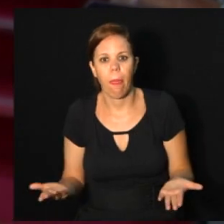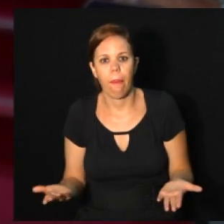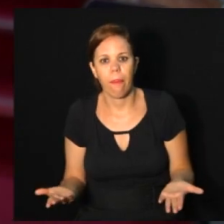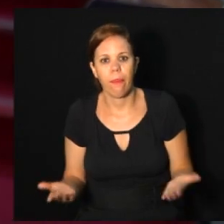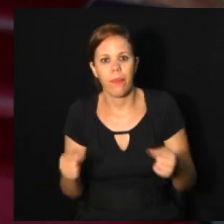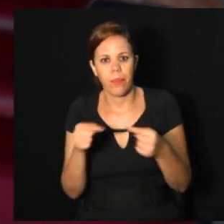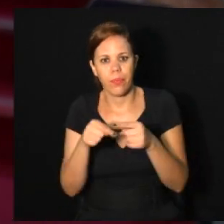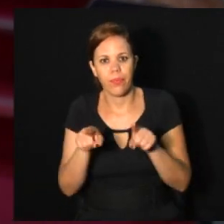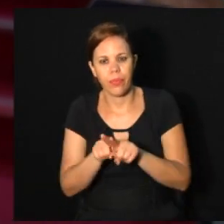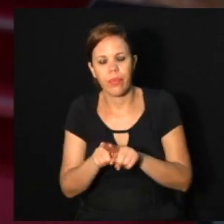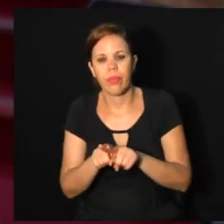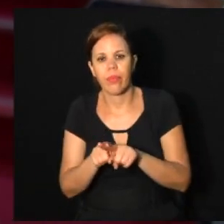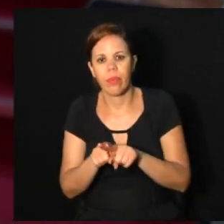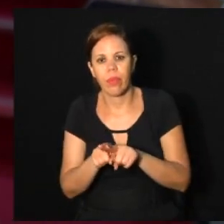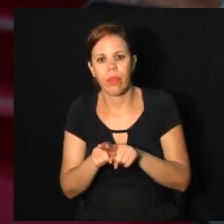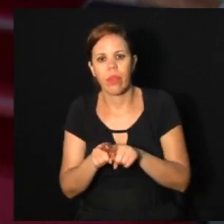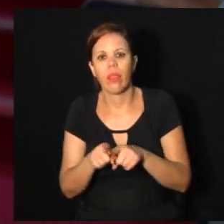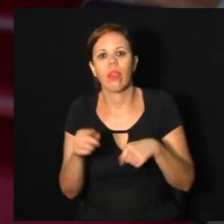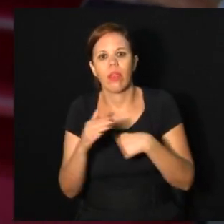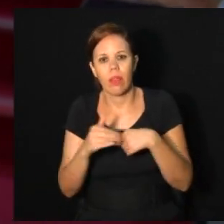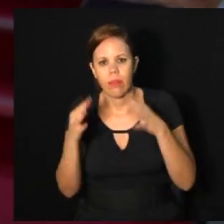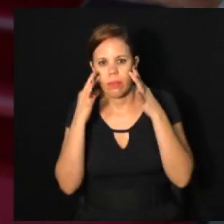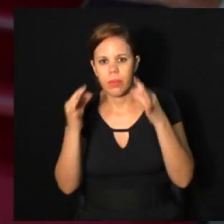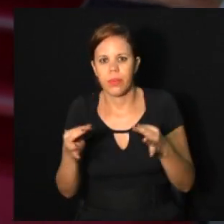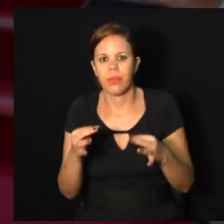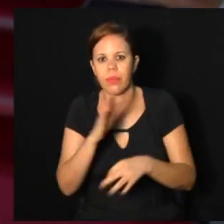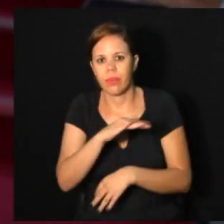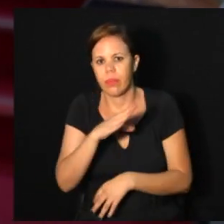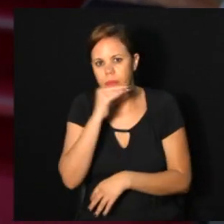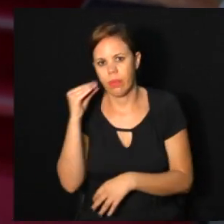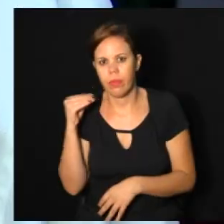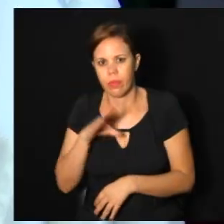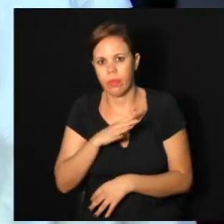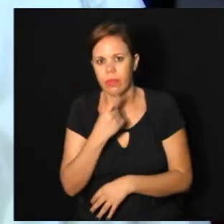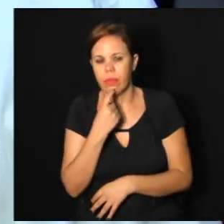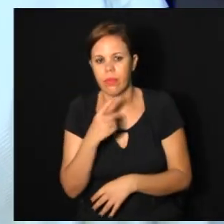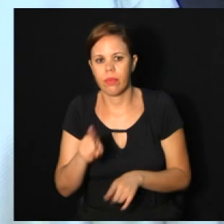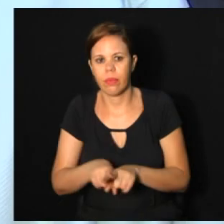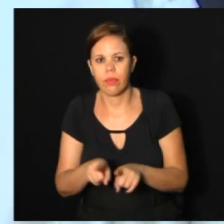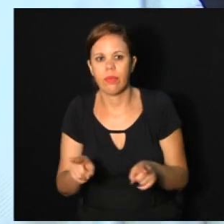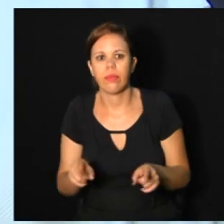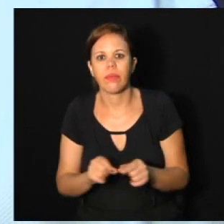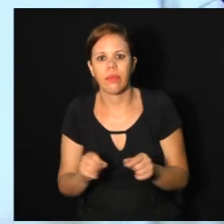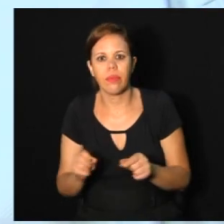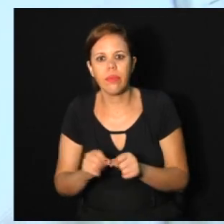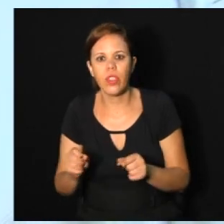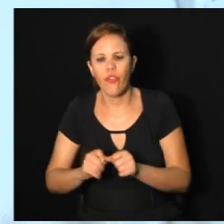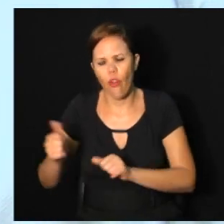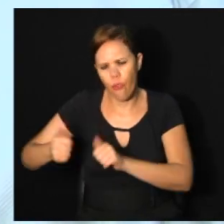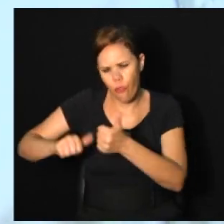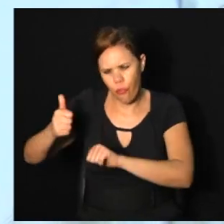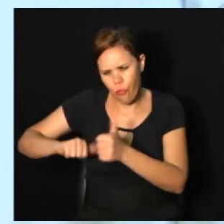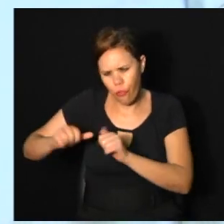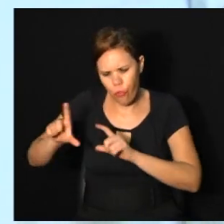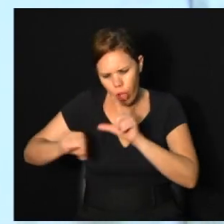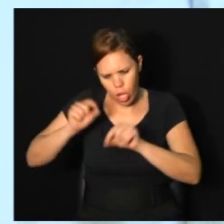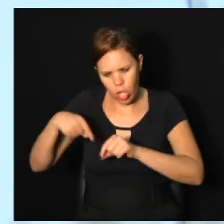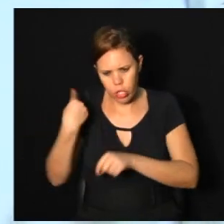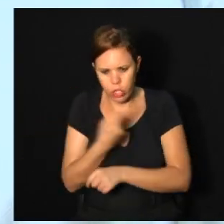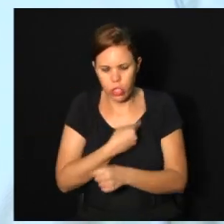olhar carinhoso e atencioso para as crianças e adolescentes da cidade de Campinas. Eles passaram sobre o crivo do voto, como